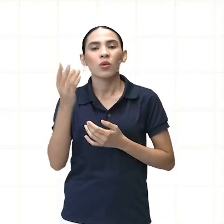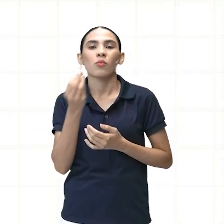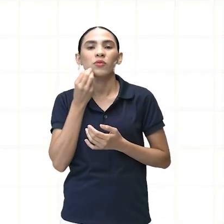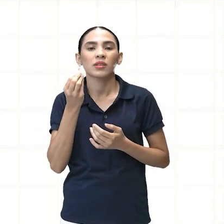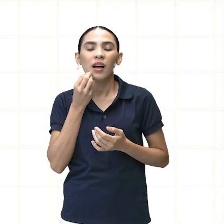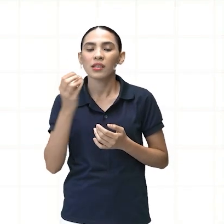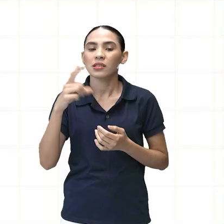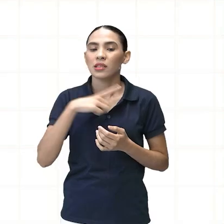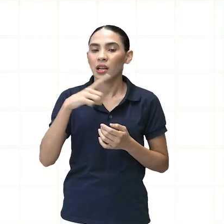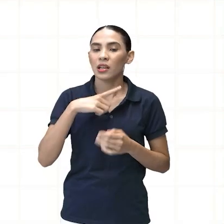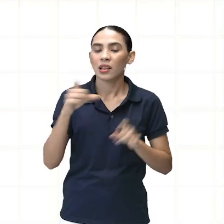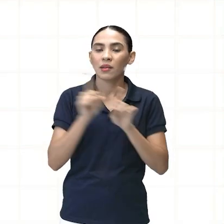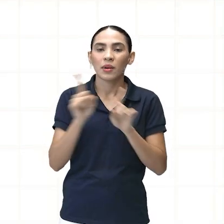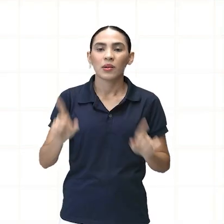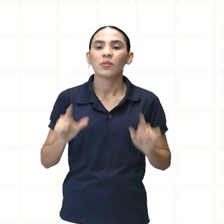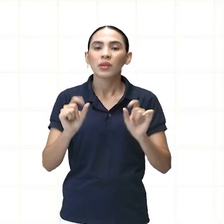tem